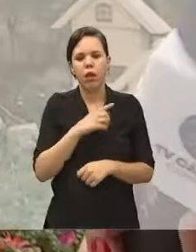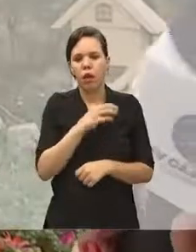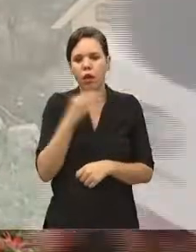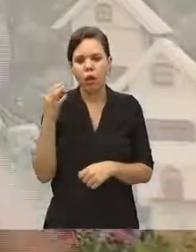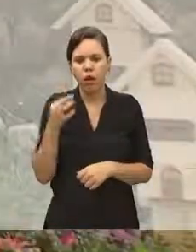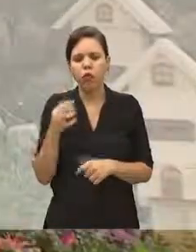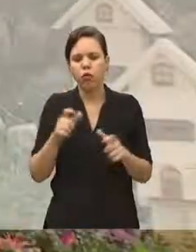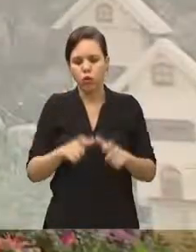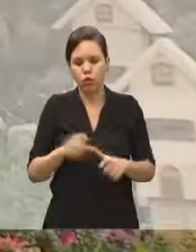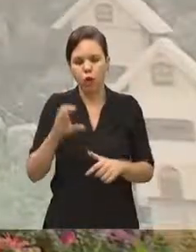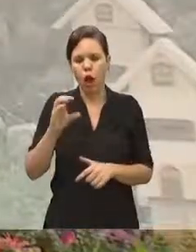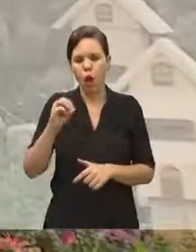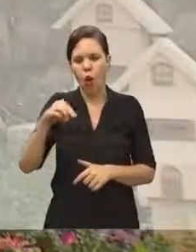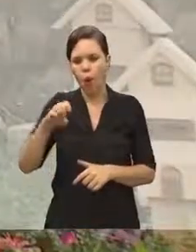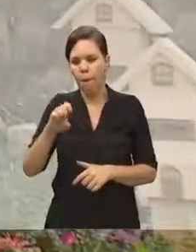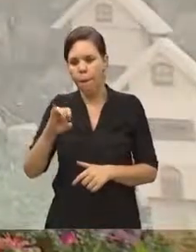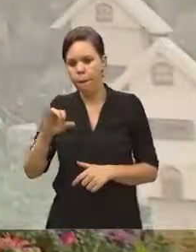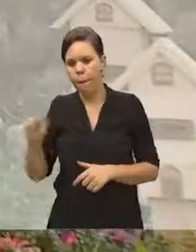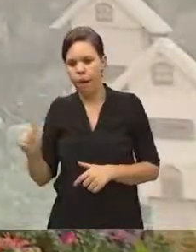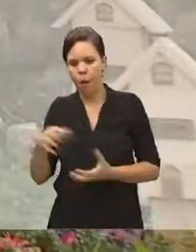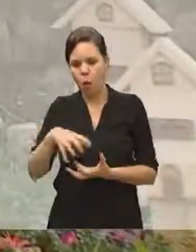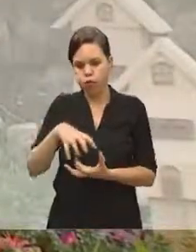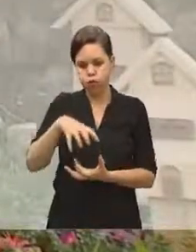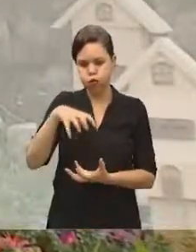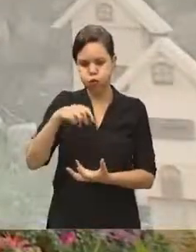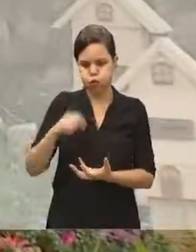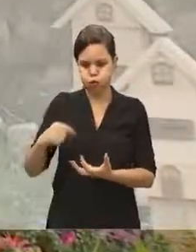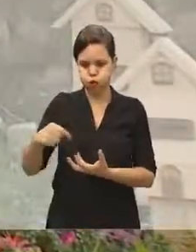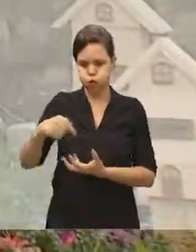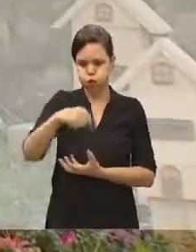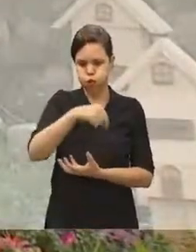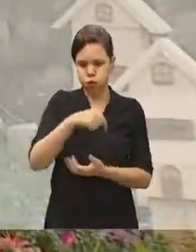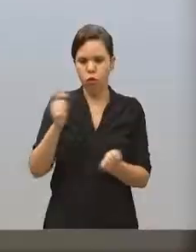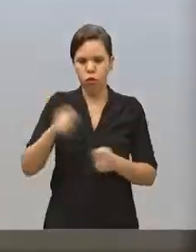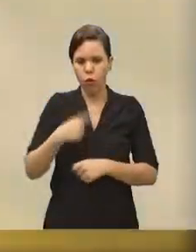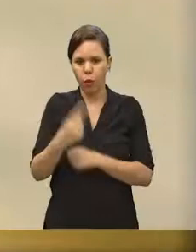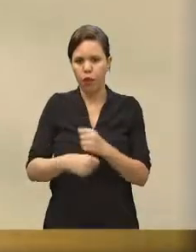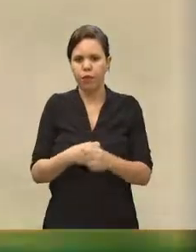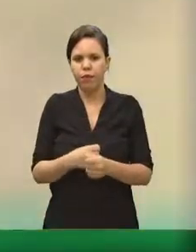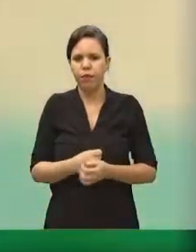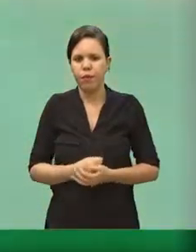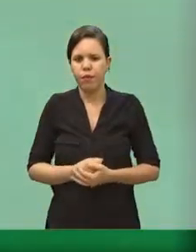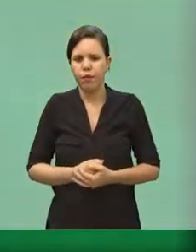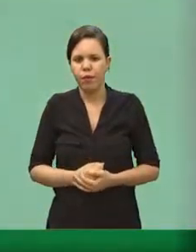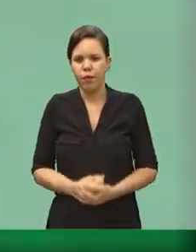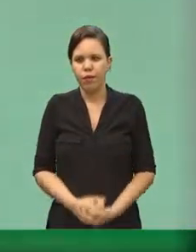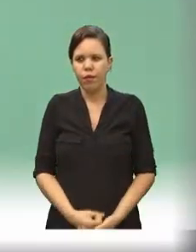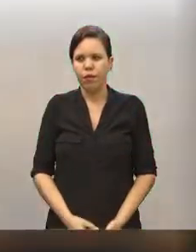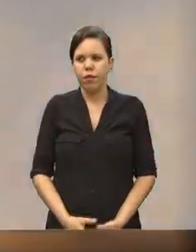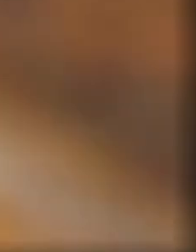boa colmeia. Sim, em um ano já dá para começar a tirar o melzinho.